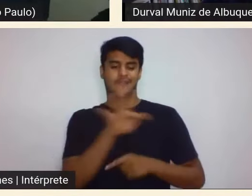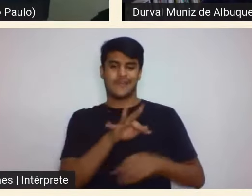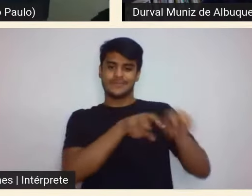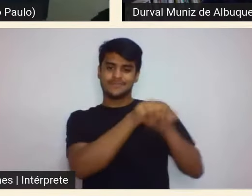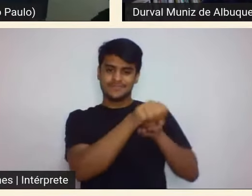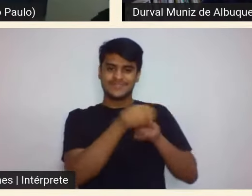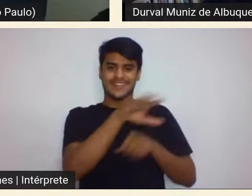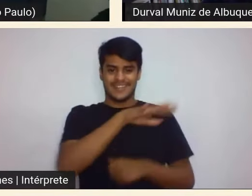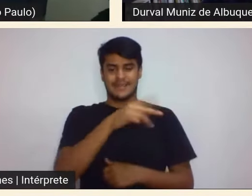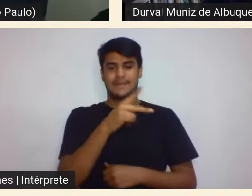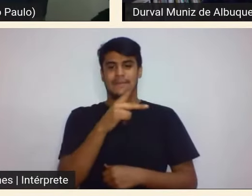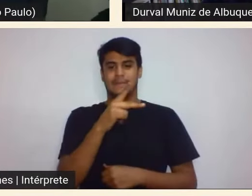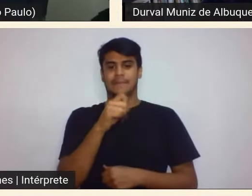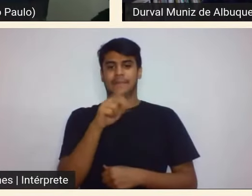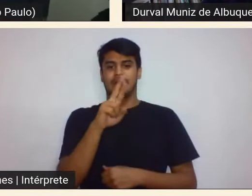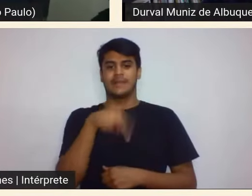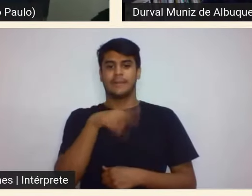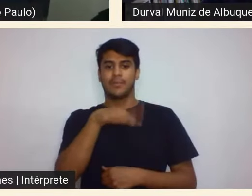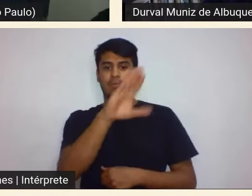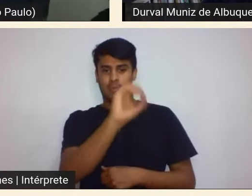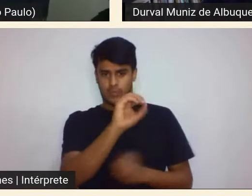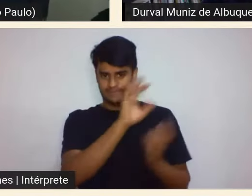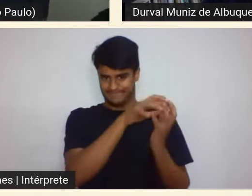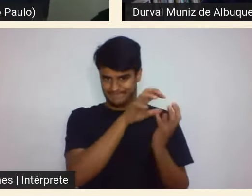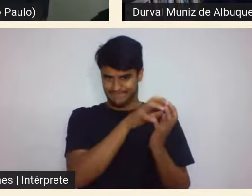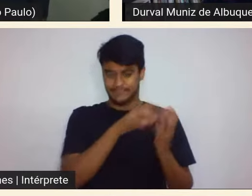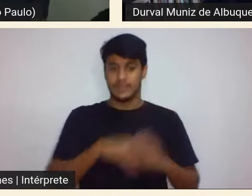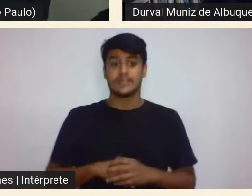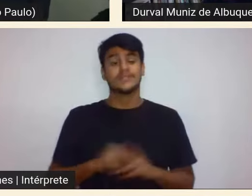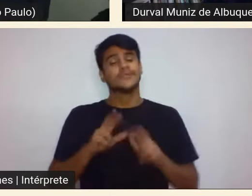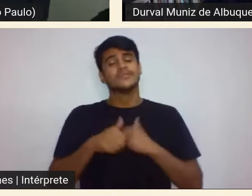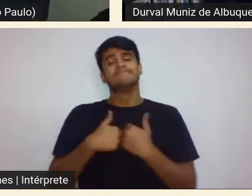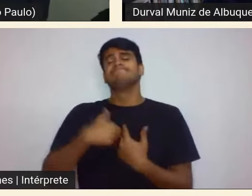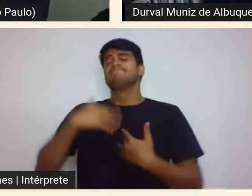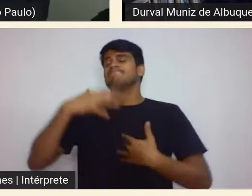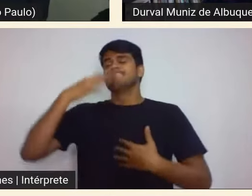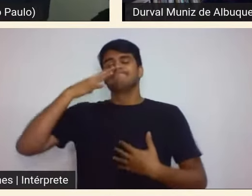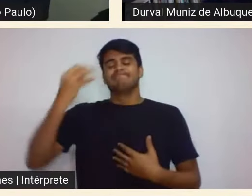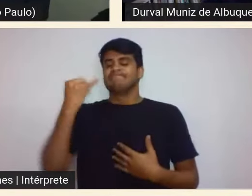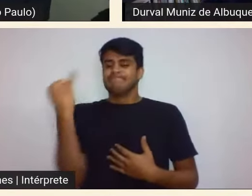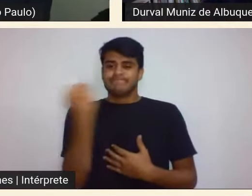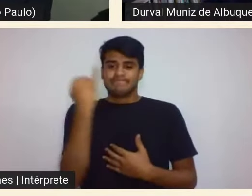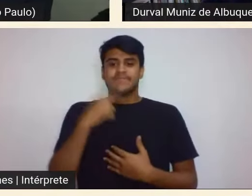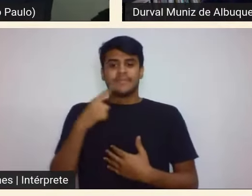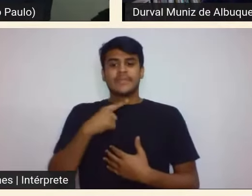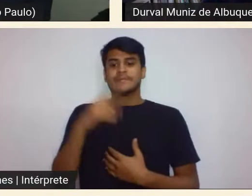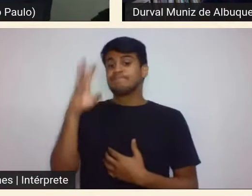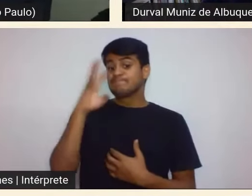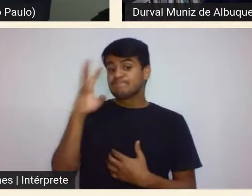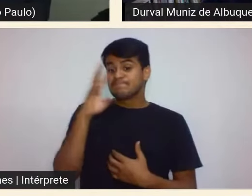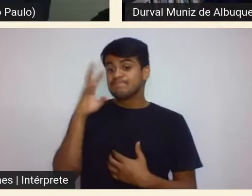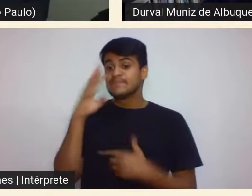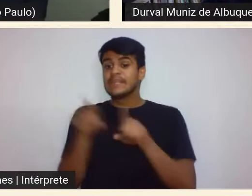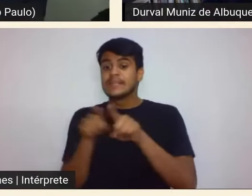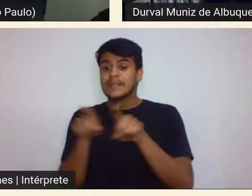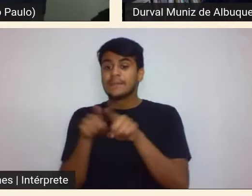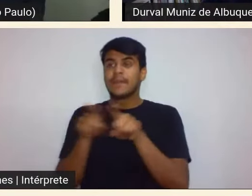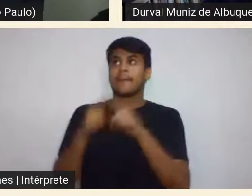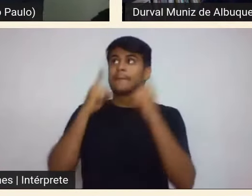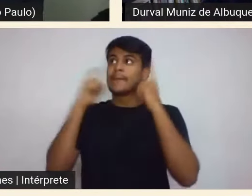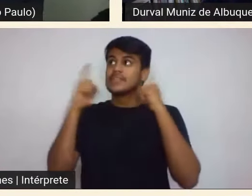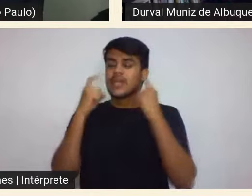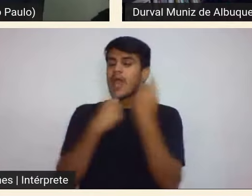prazer ouvi-lo e me alimentar com a continuidade dessa pesquisa sobre esse imaginário do Nordeste,